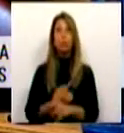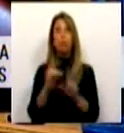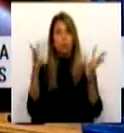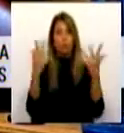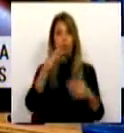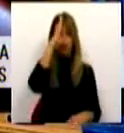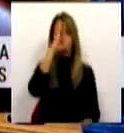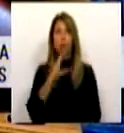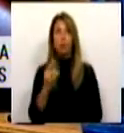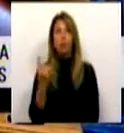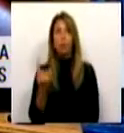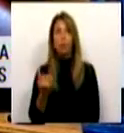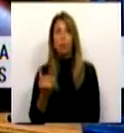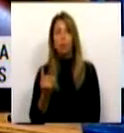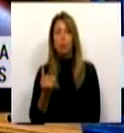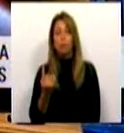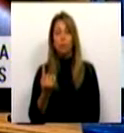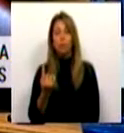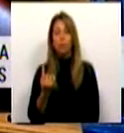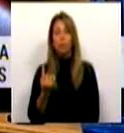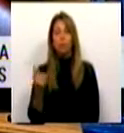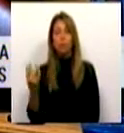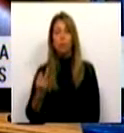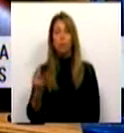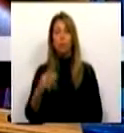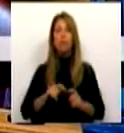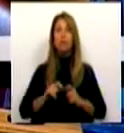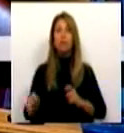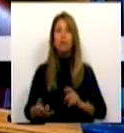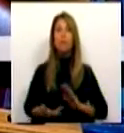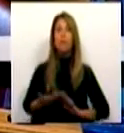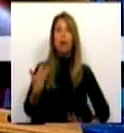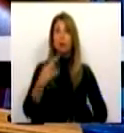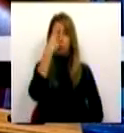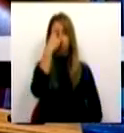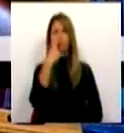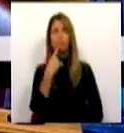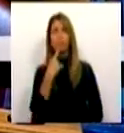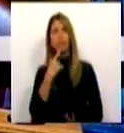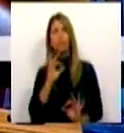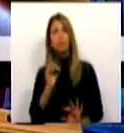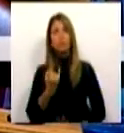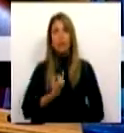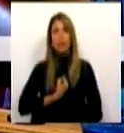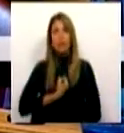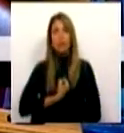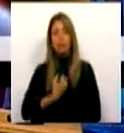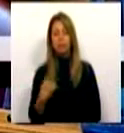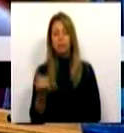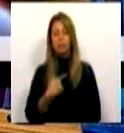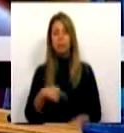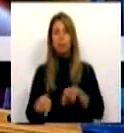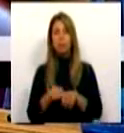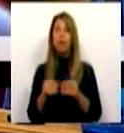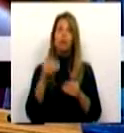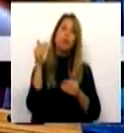Estado em que se torna muito mais definido um perfil e uma identidade da nossa política externa nas